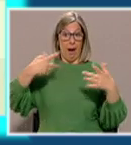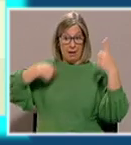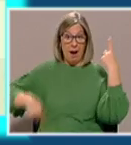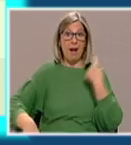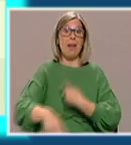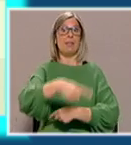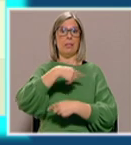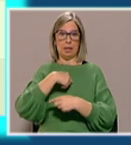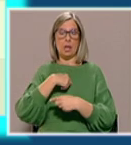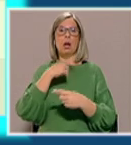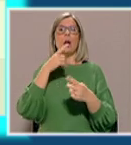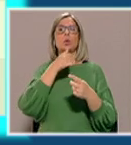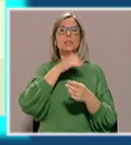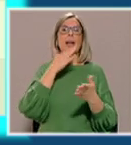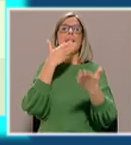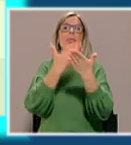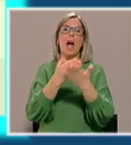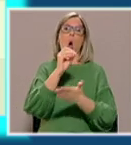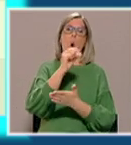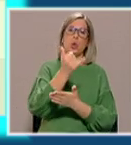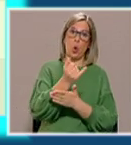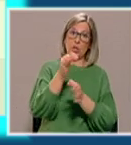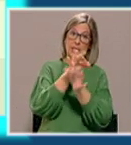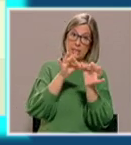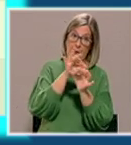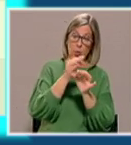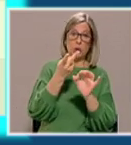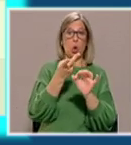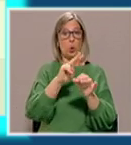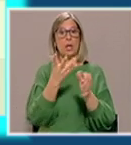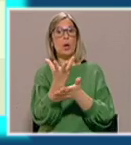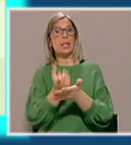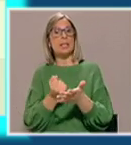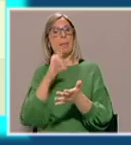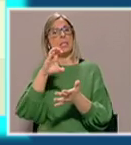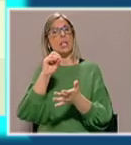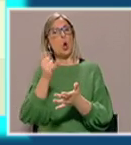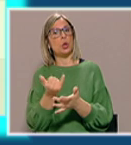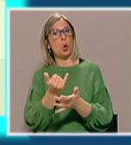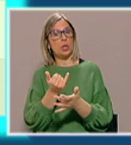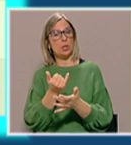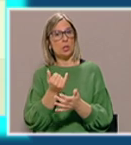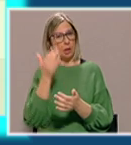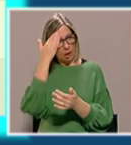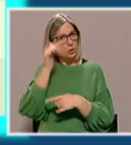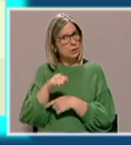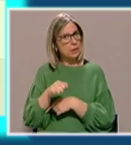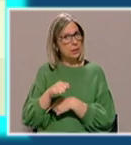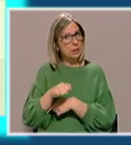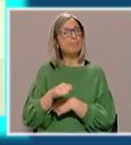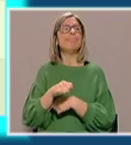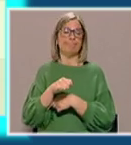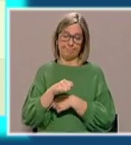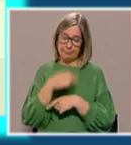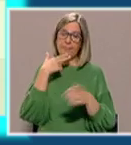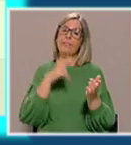células oxigênio e recebe destas dióxido de carbono. Isto acontece na circulação sistémica? Sim, sim,